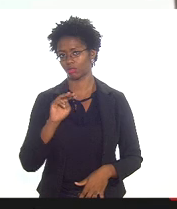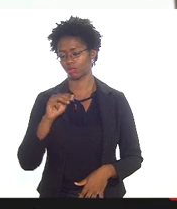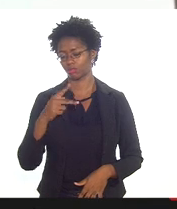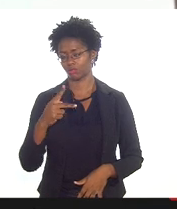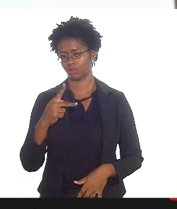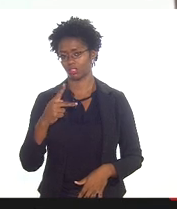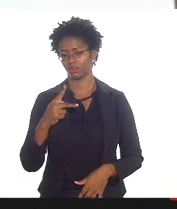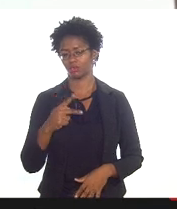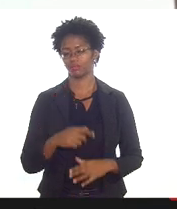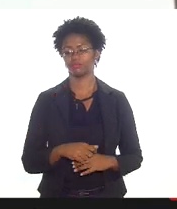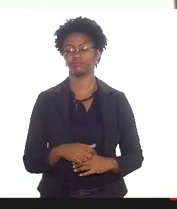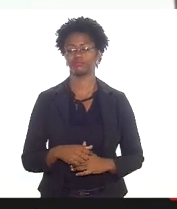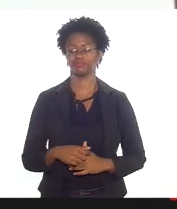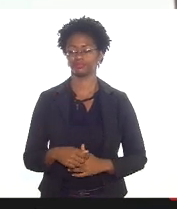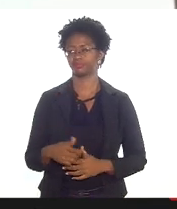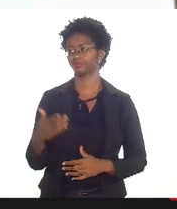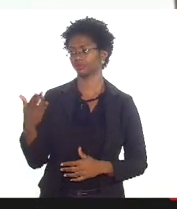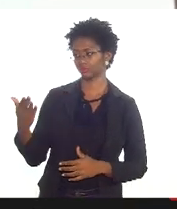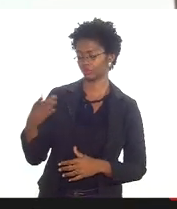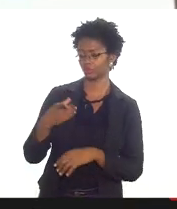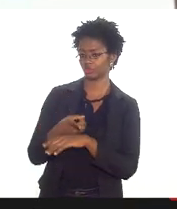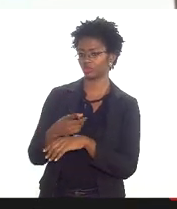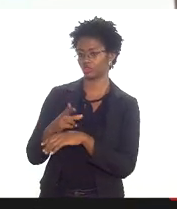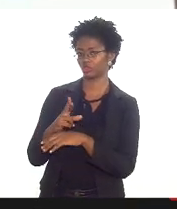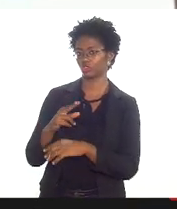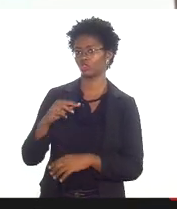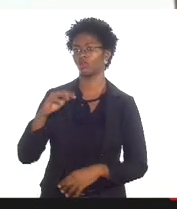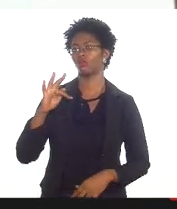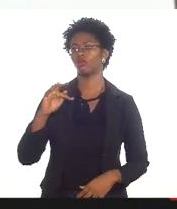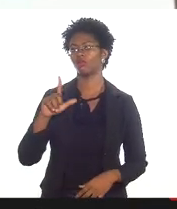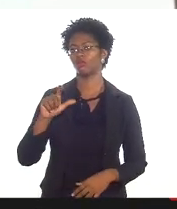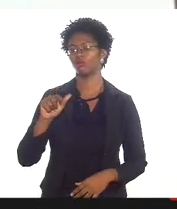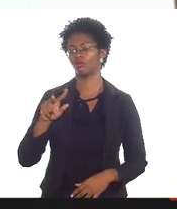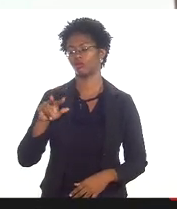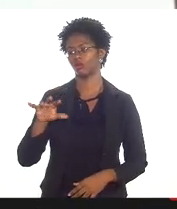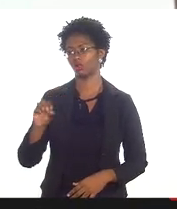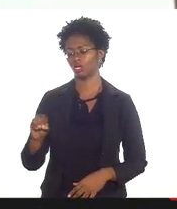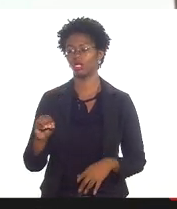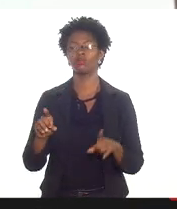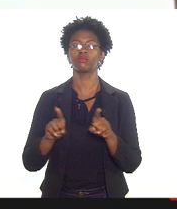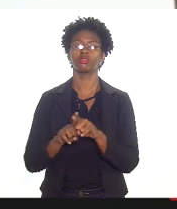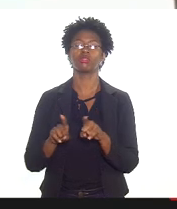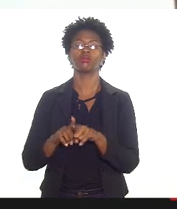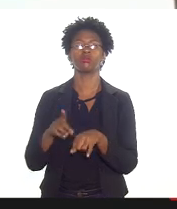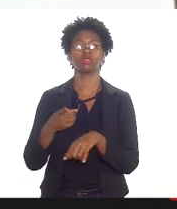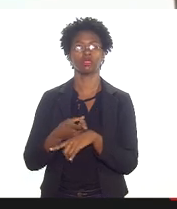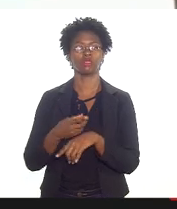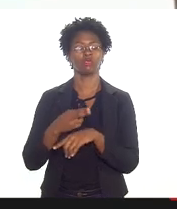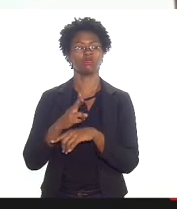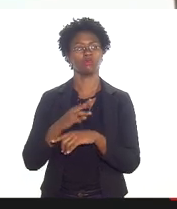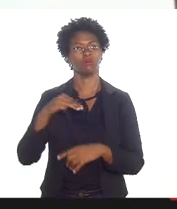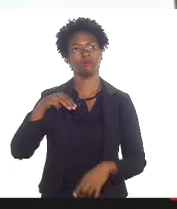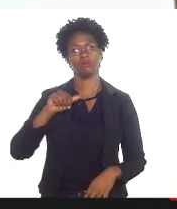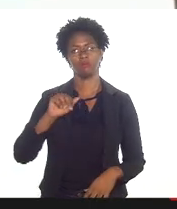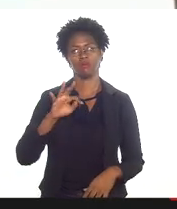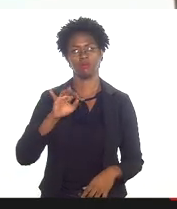ao doutor Flávio Viana e ao doutor Matias.